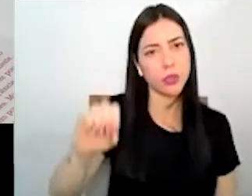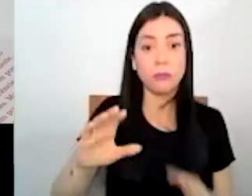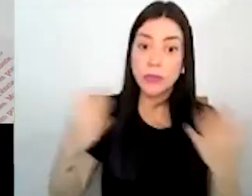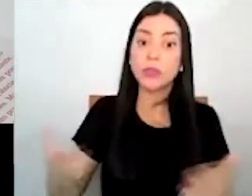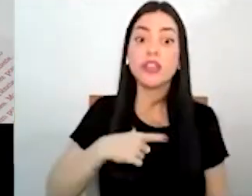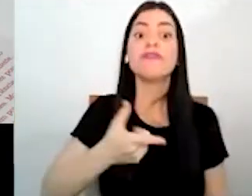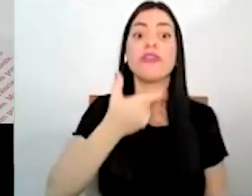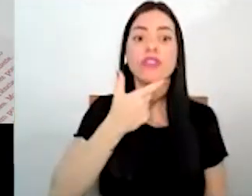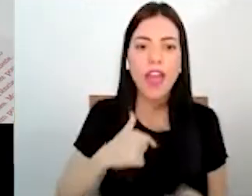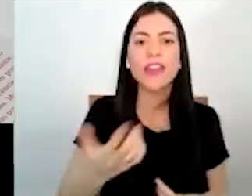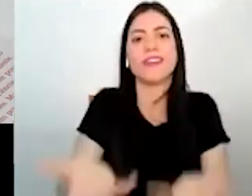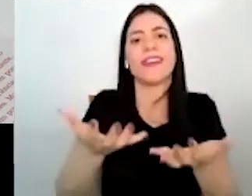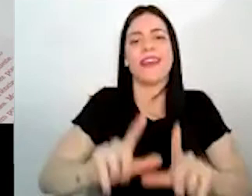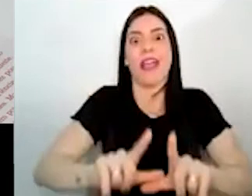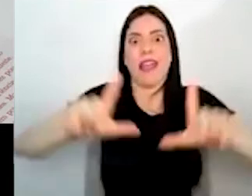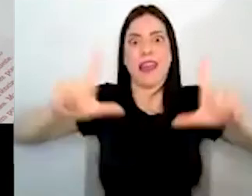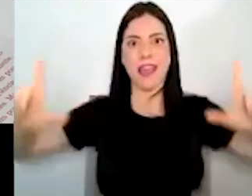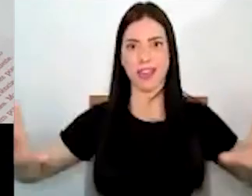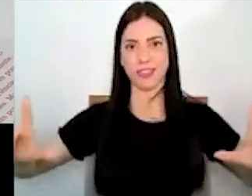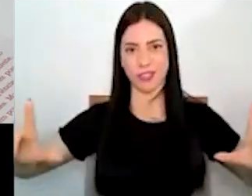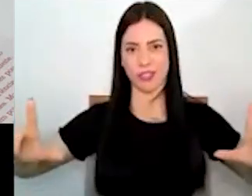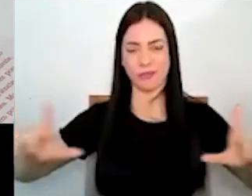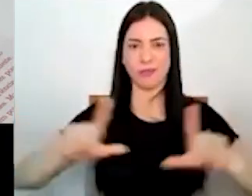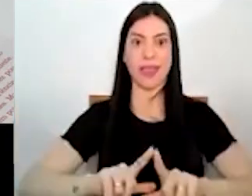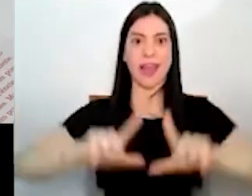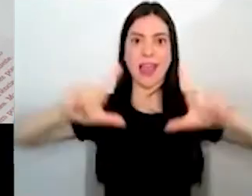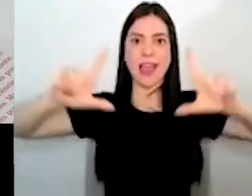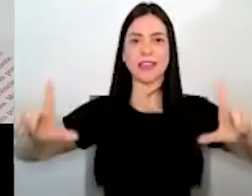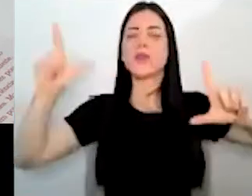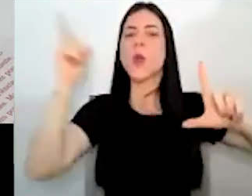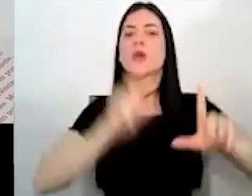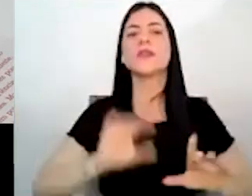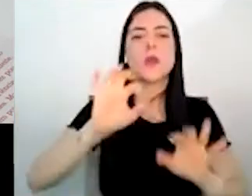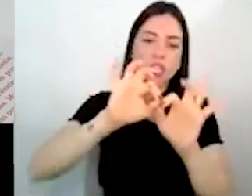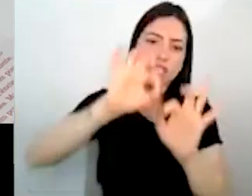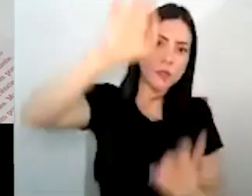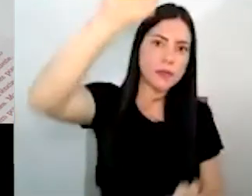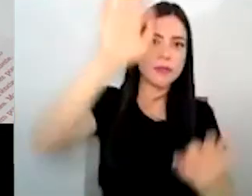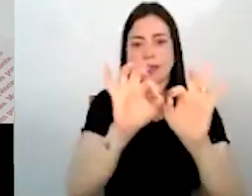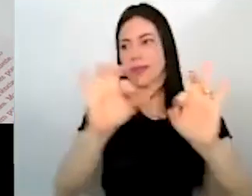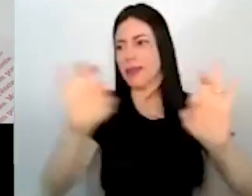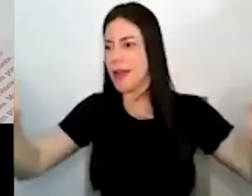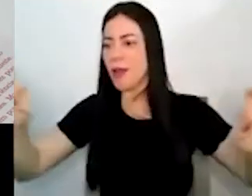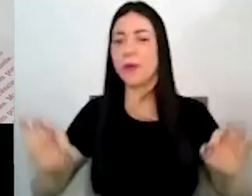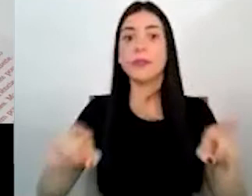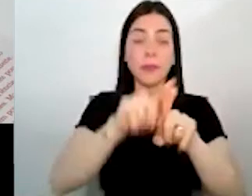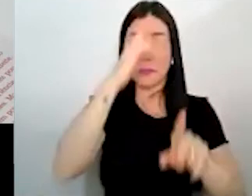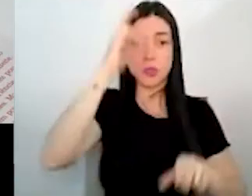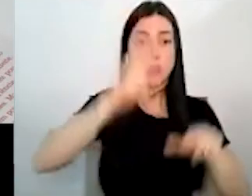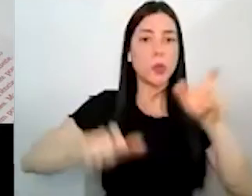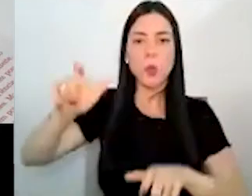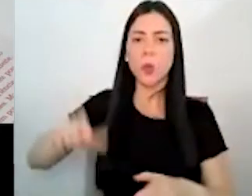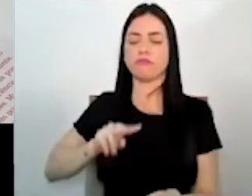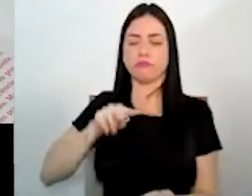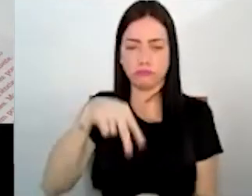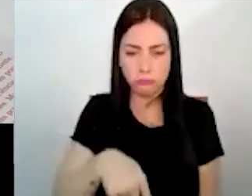grande, que tomasse totalmente a dimensão, que fosse até uma experiência corporal ali das pessoas que estão no